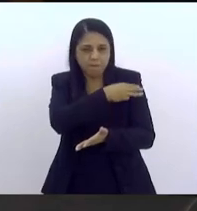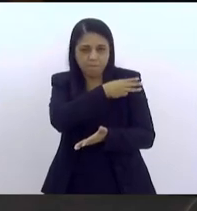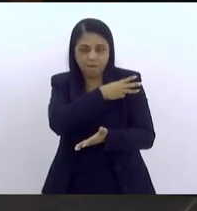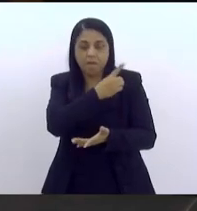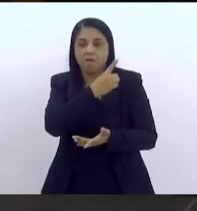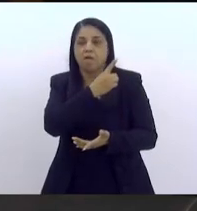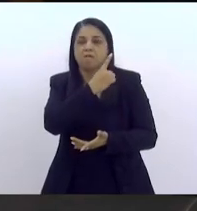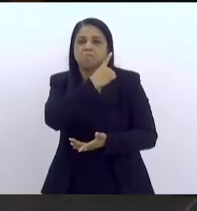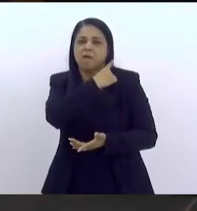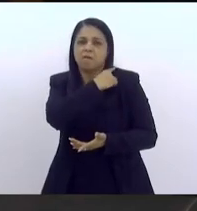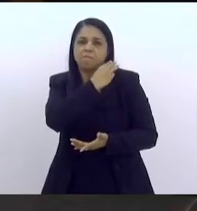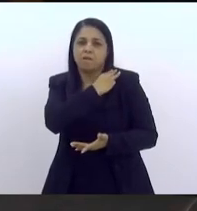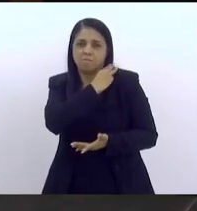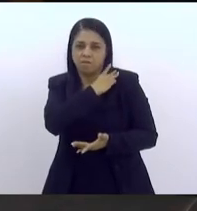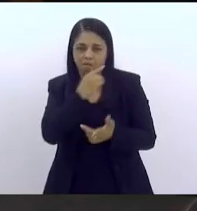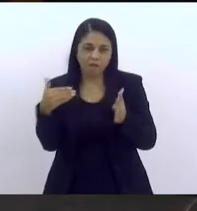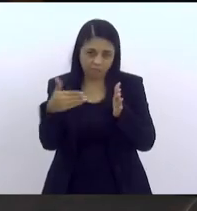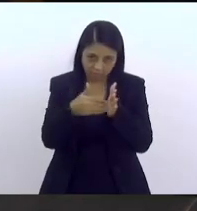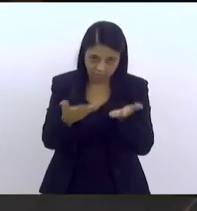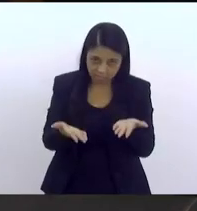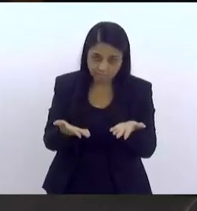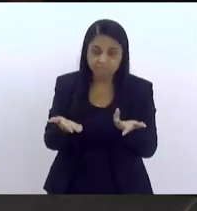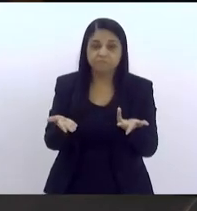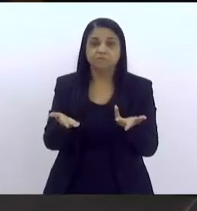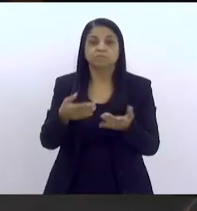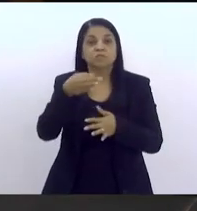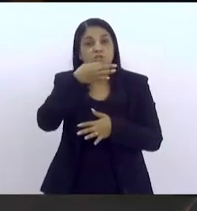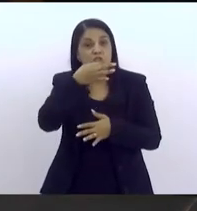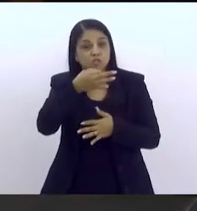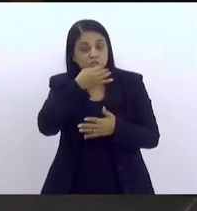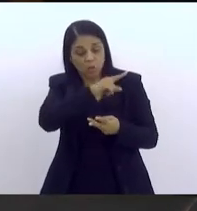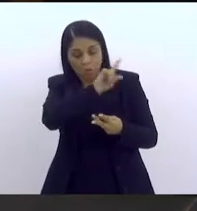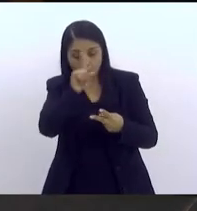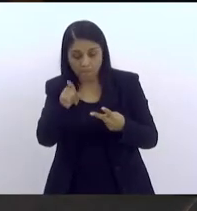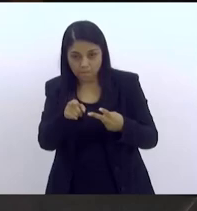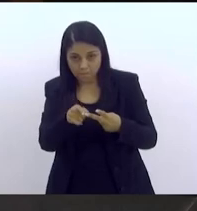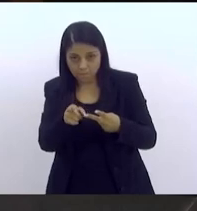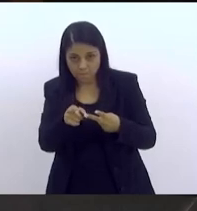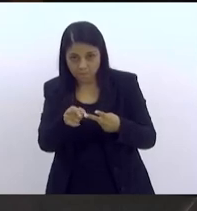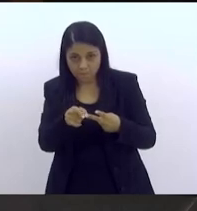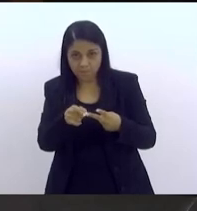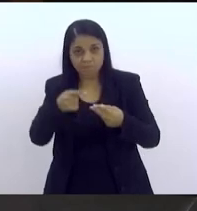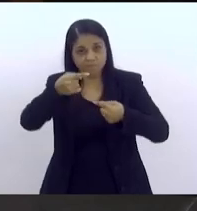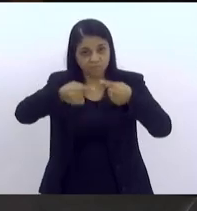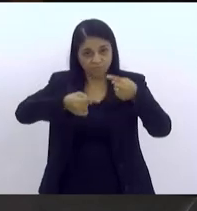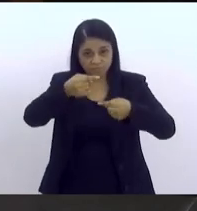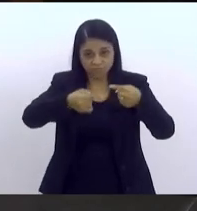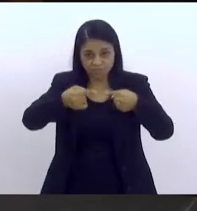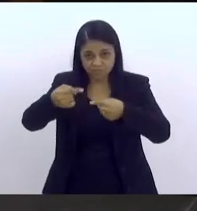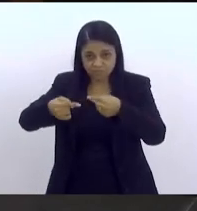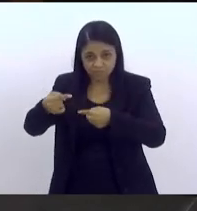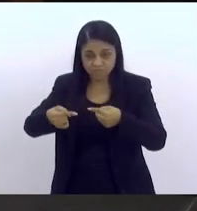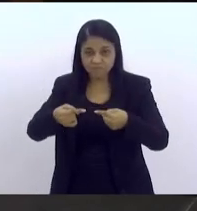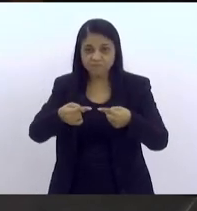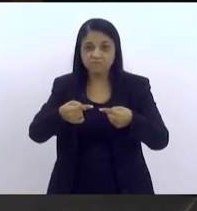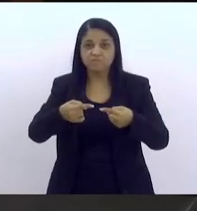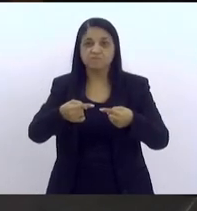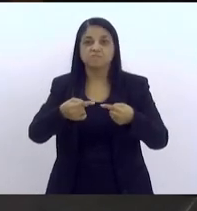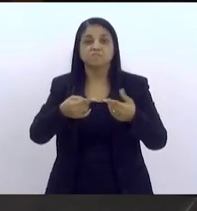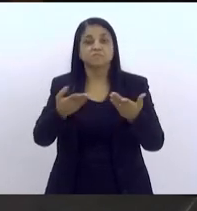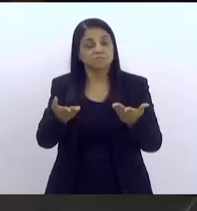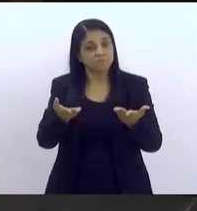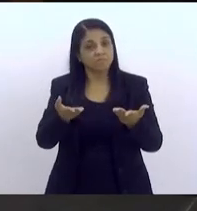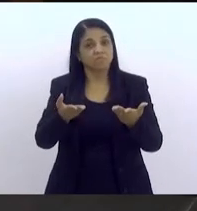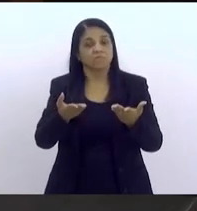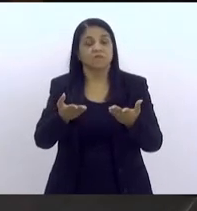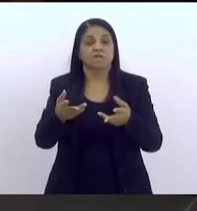Ensino Fundamental até o ensino médio uma outra sugestão que eu também vou aqui né Colocar em discussão com vocês é que diante desse